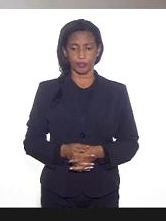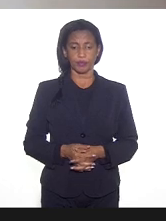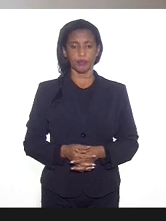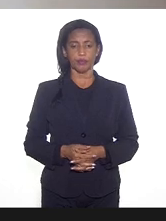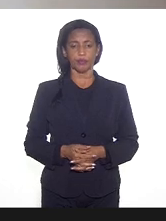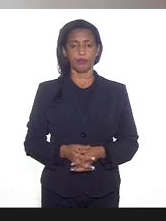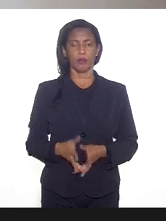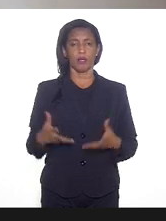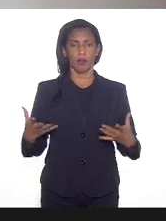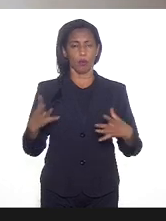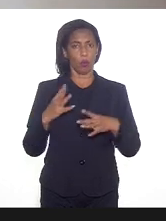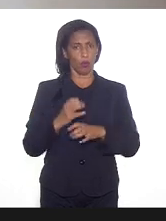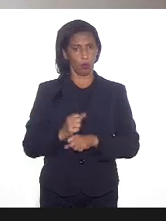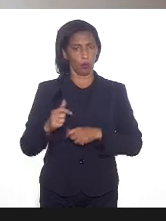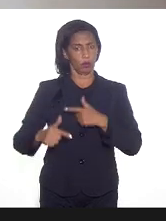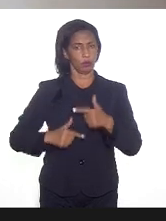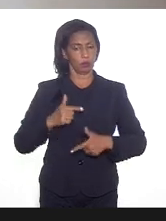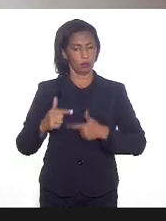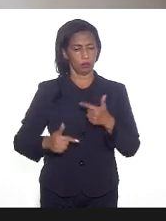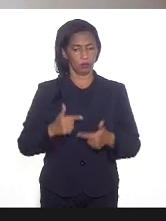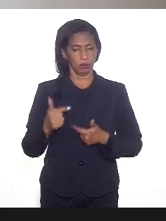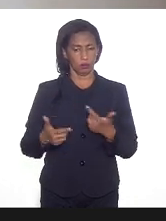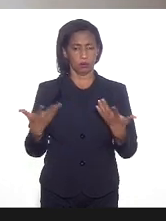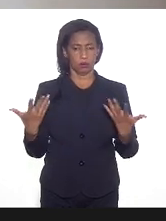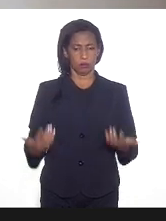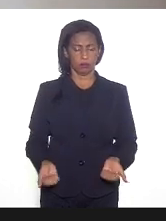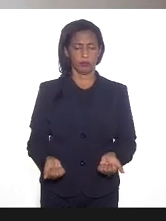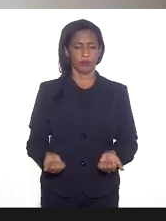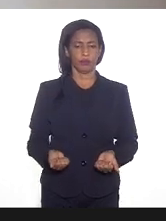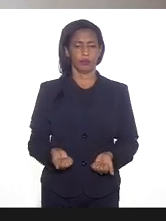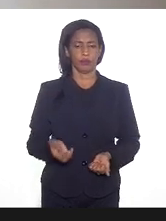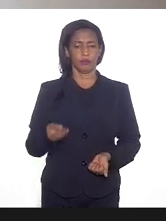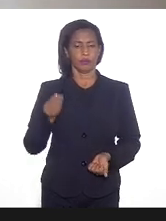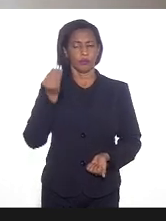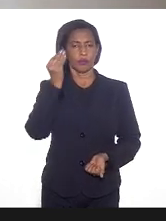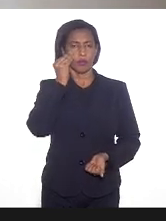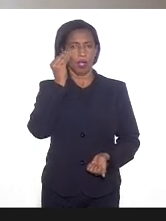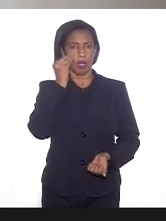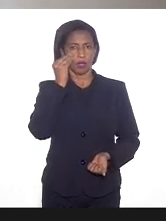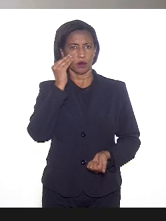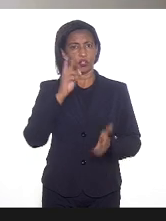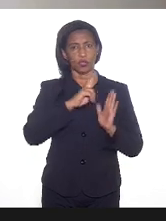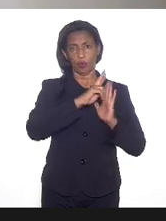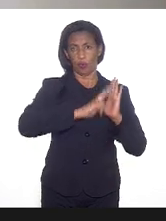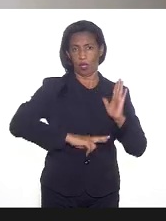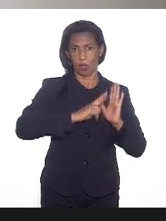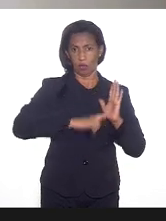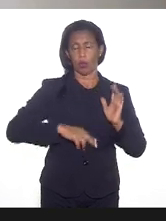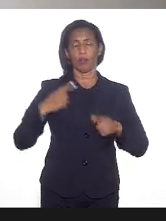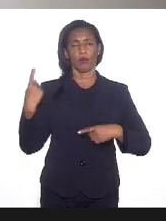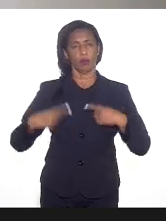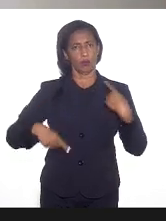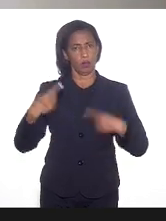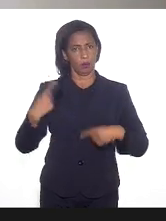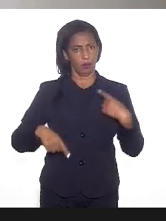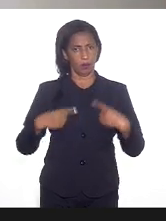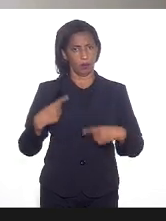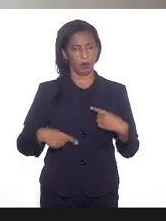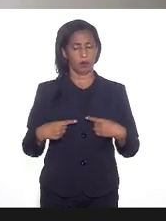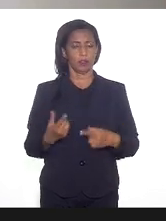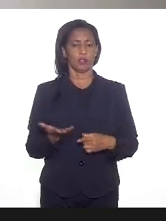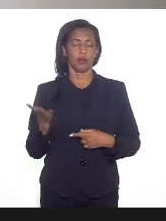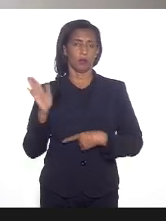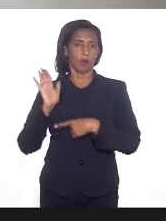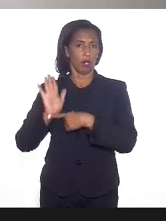vamos concluir os nossos trabalhos, vamos assistir à apresentação do relatório, vamos debatê-los e vamos dar uma